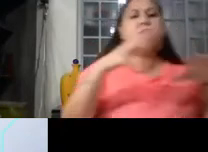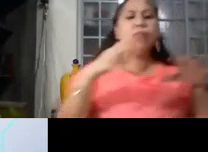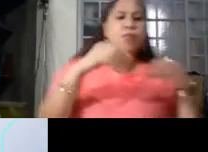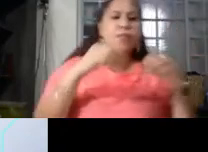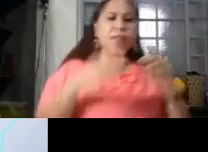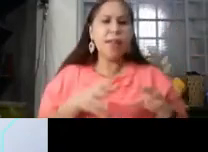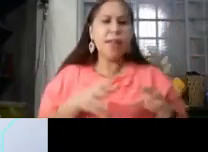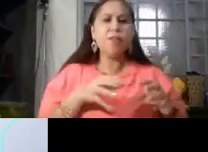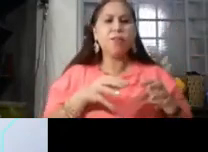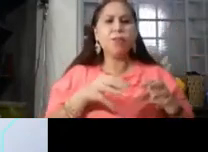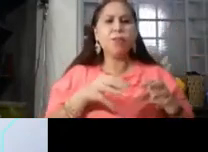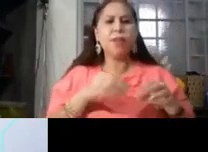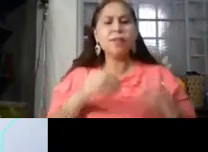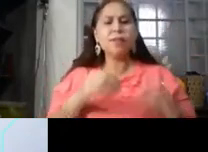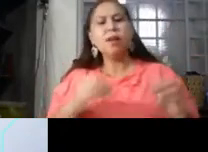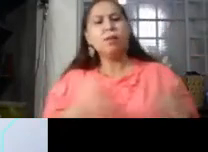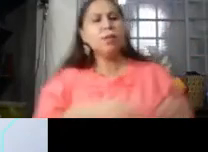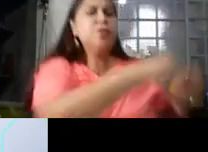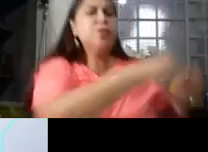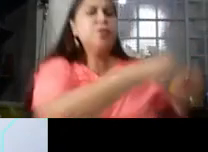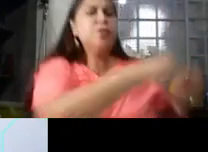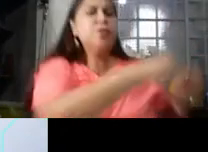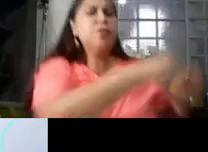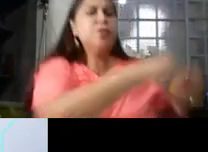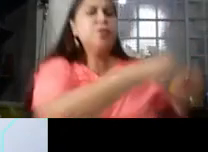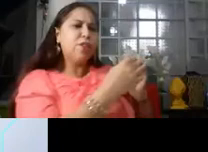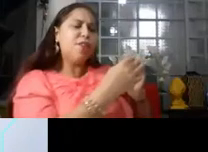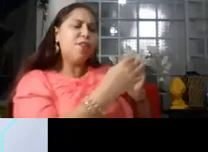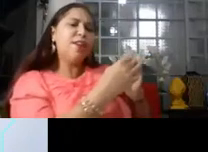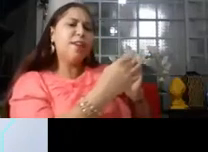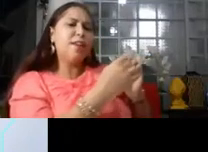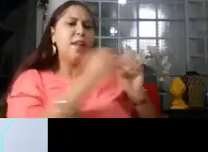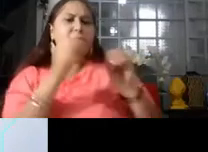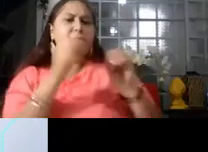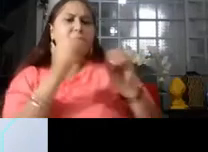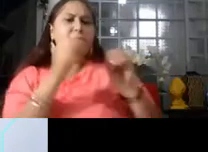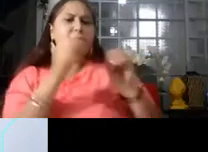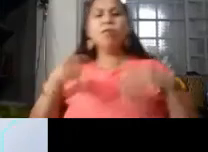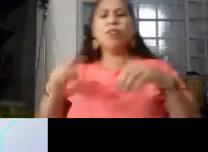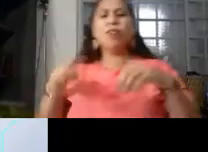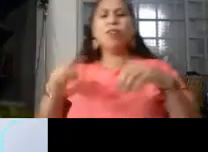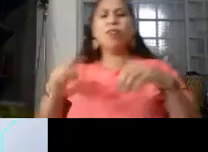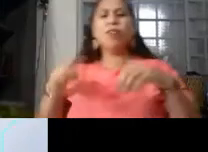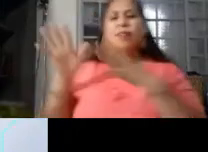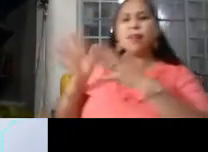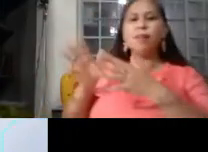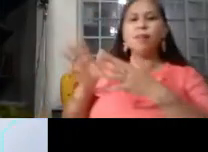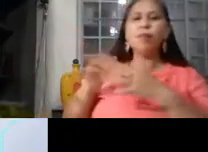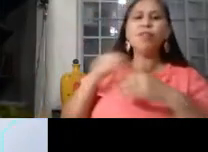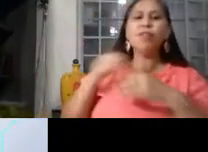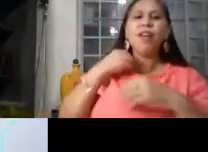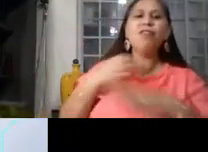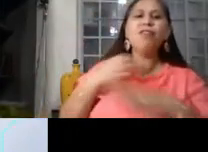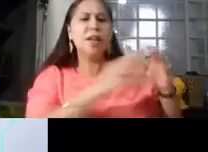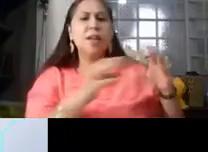eu for ser Léa, eu fico nesse. Quando eu for ser Josinalva, eu fico aqui. Então, o surdo, ele conversa, o povo de raiva